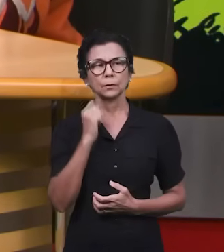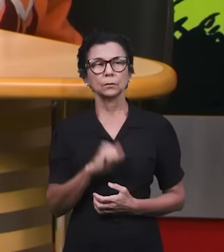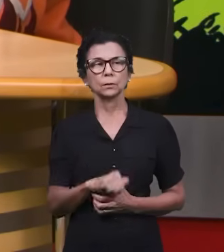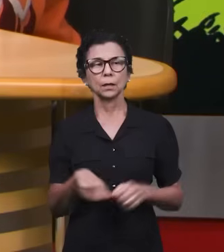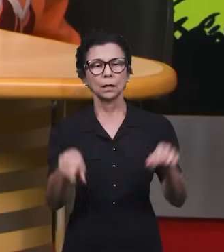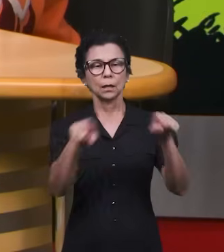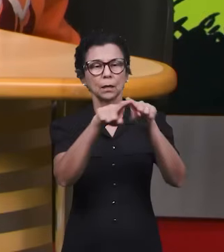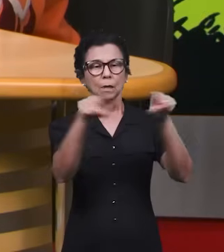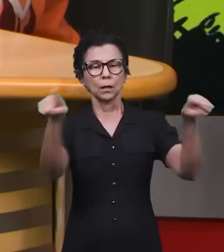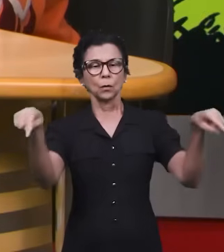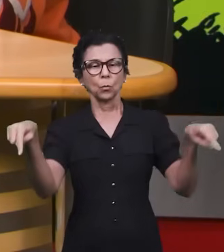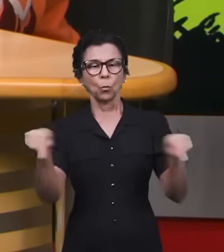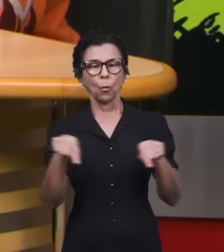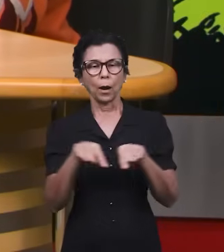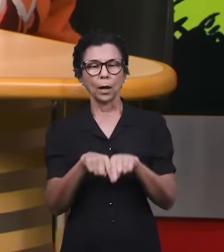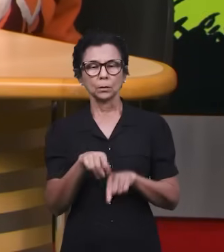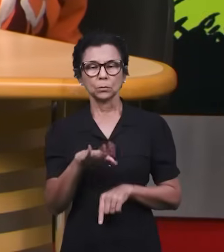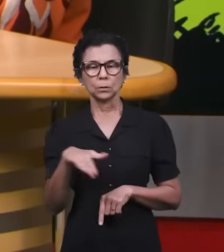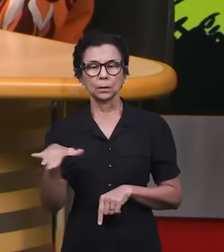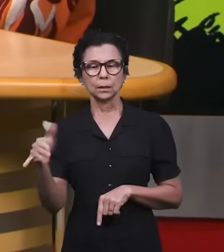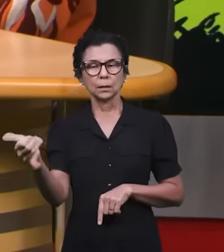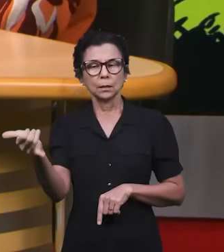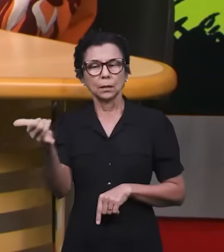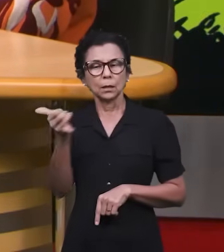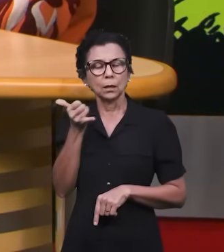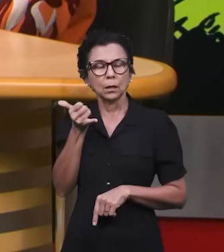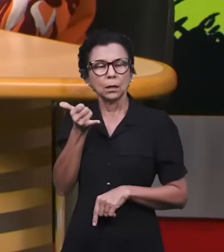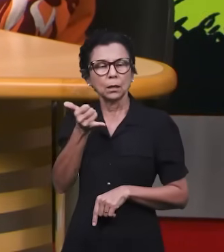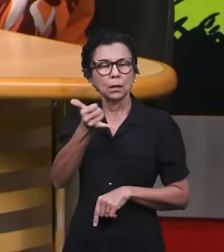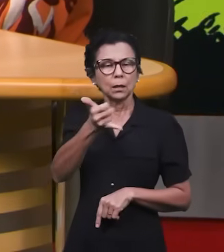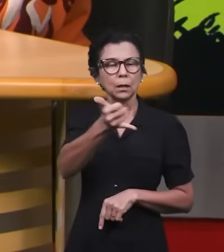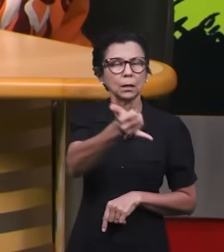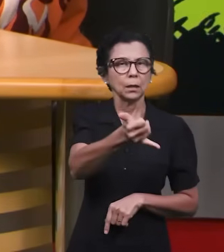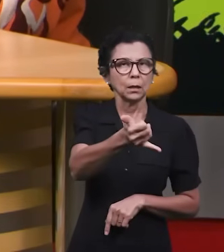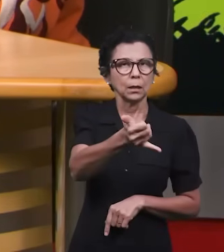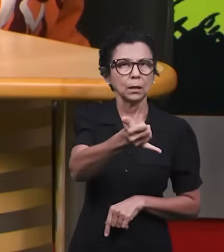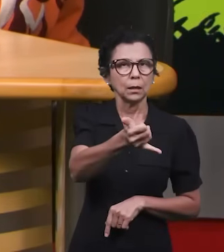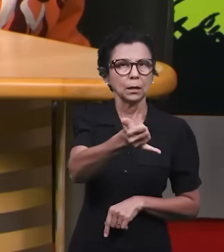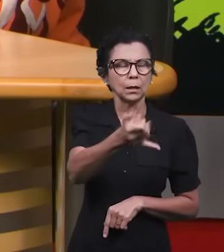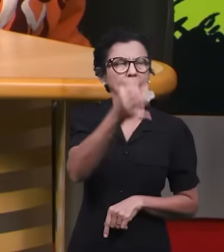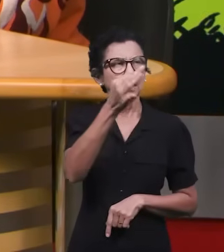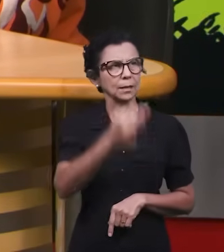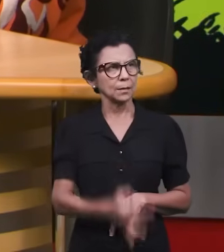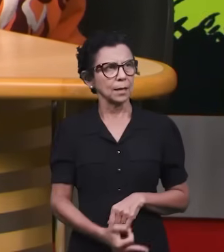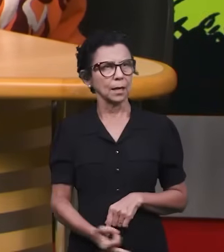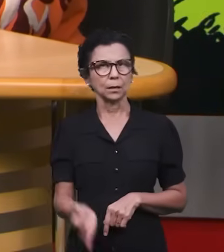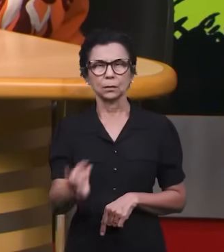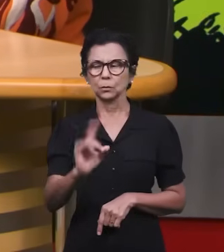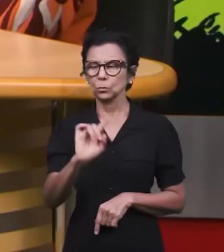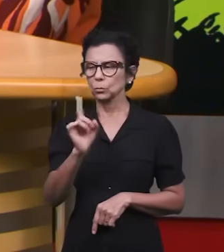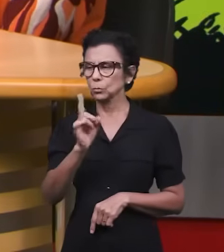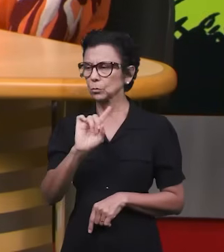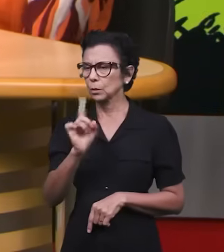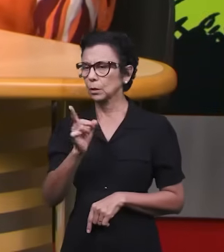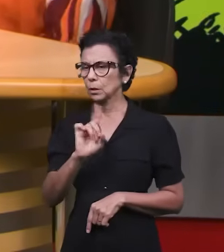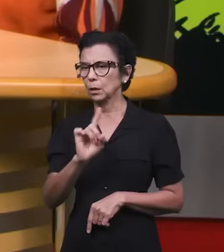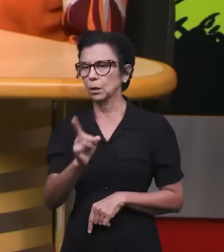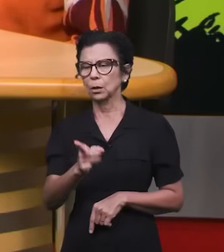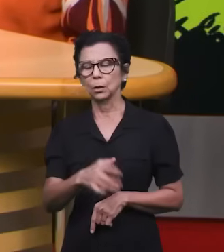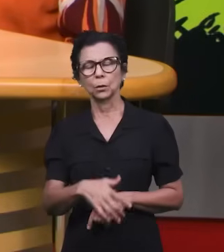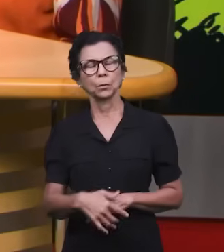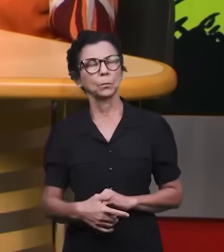na hora de dormir. Tá correto isso? Não, de jeito nenhum. Só para você ter uma ideia. Por que não